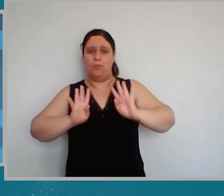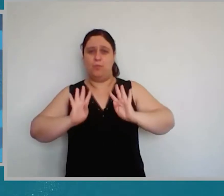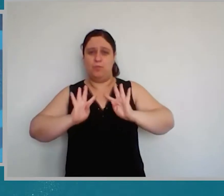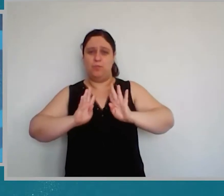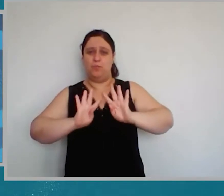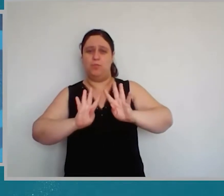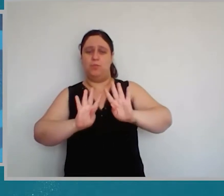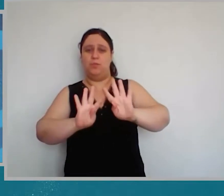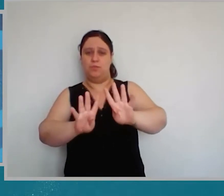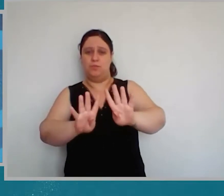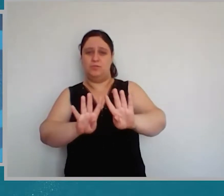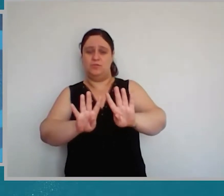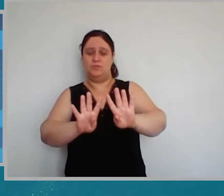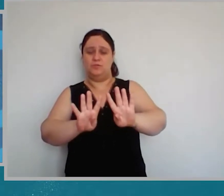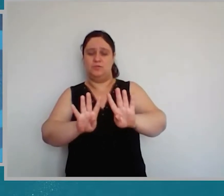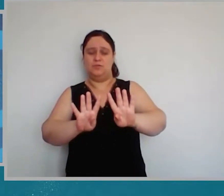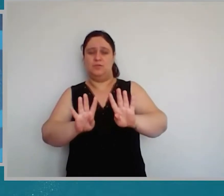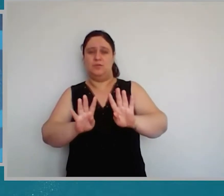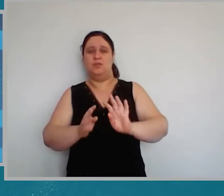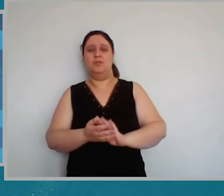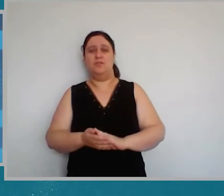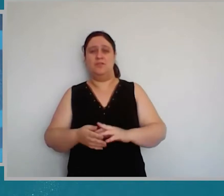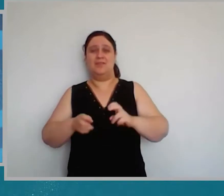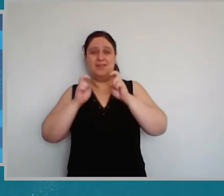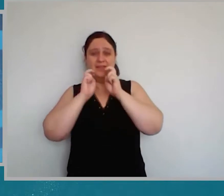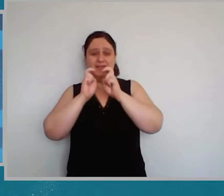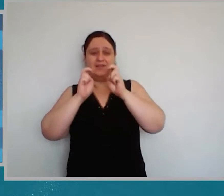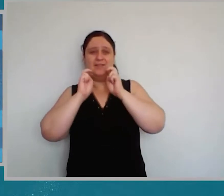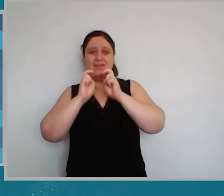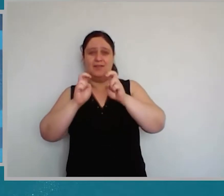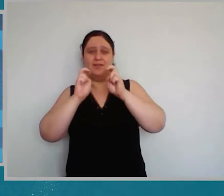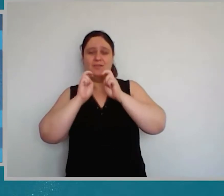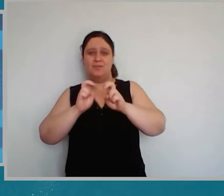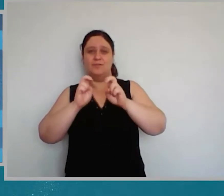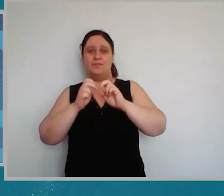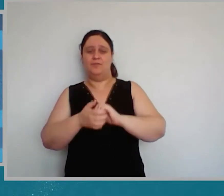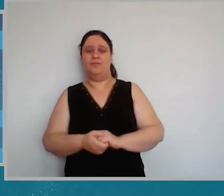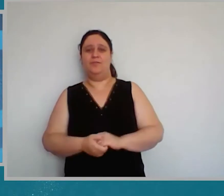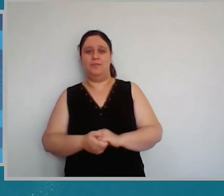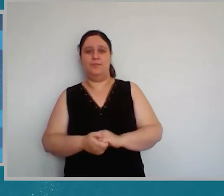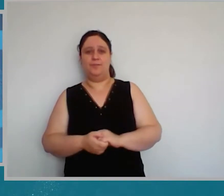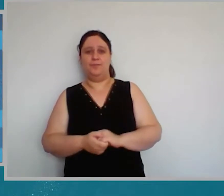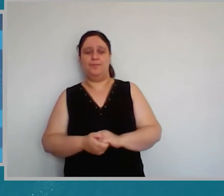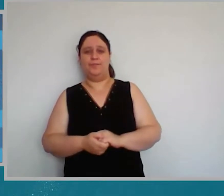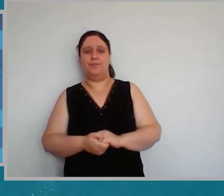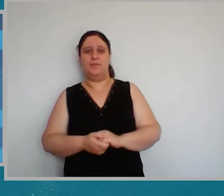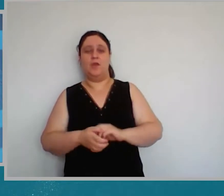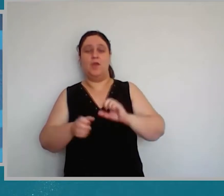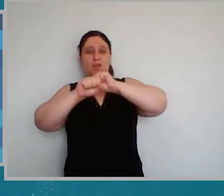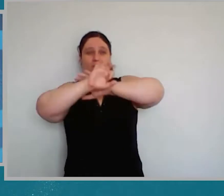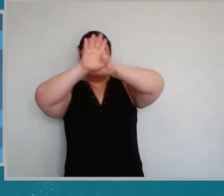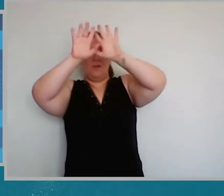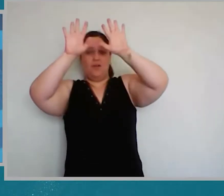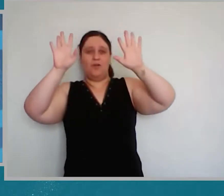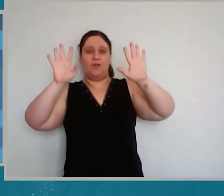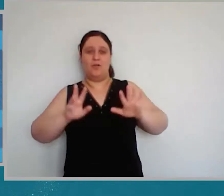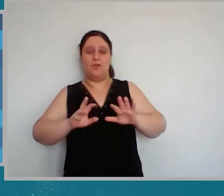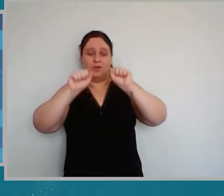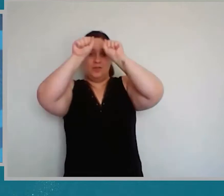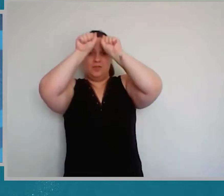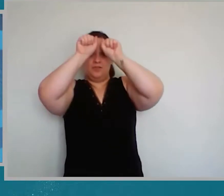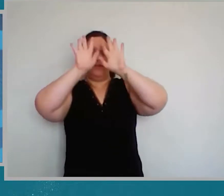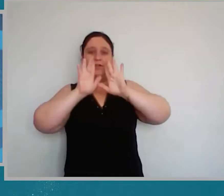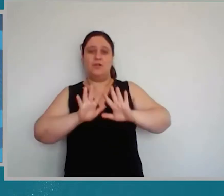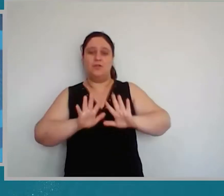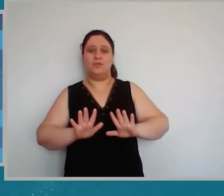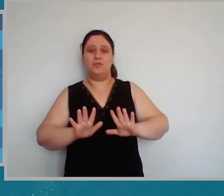que o seguiam, clamavam: Hosana ao filho de Davi, bendito o que vem em nome